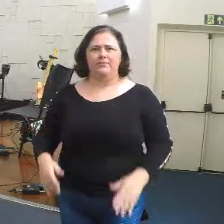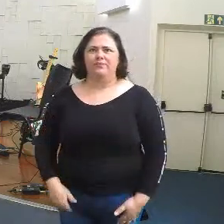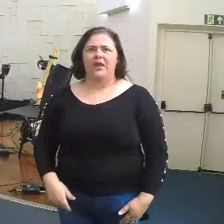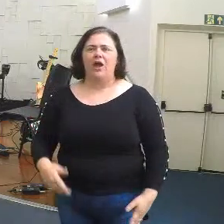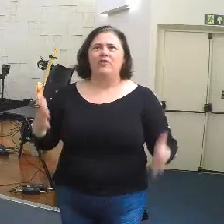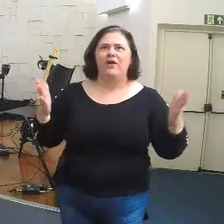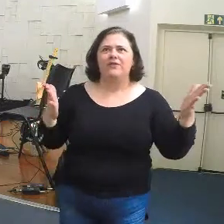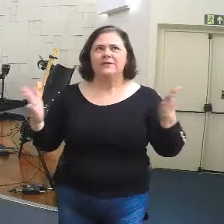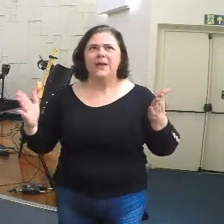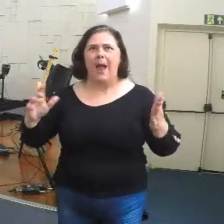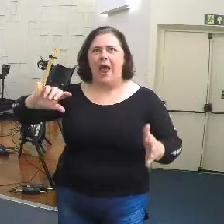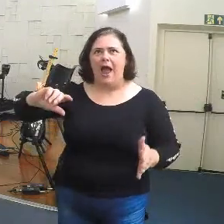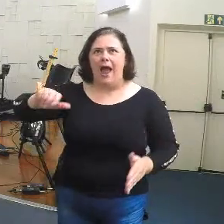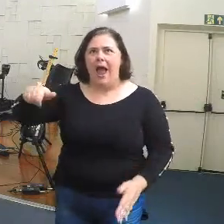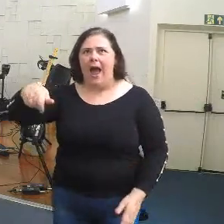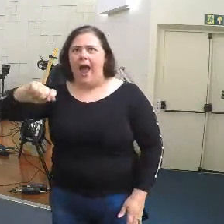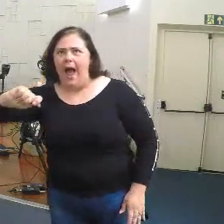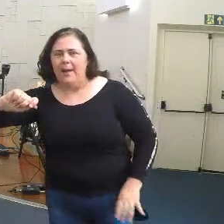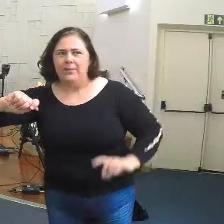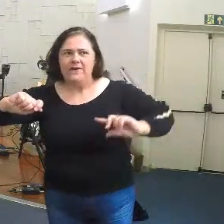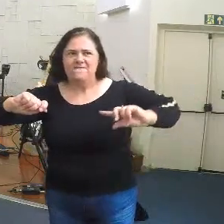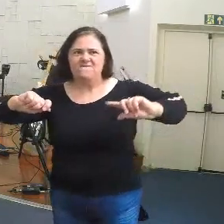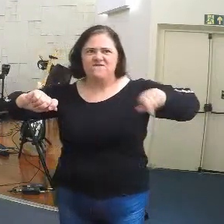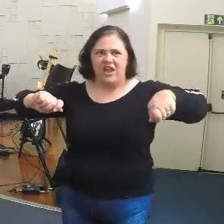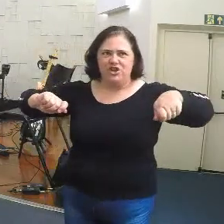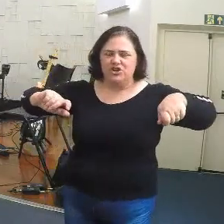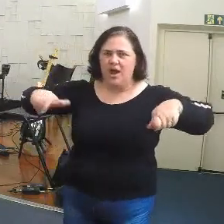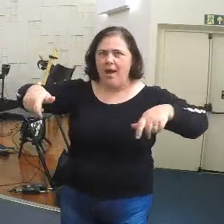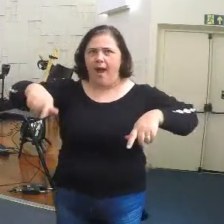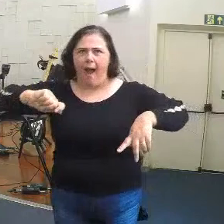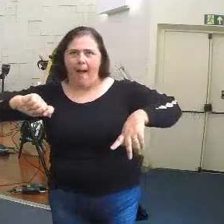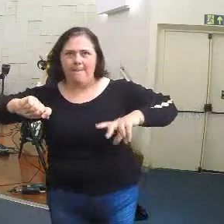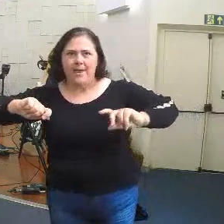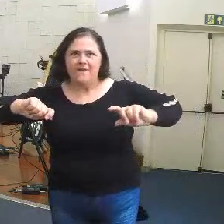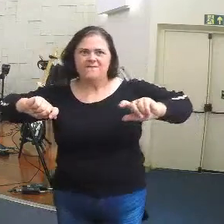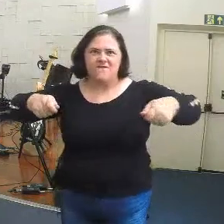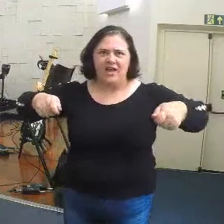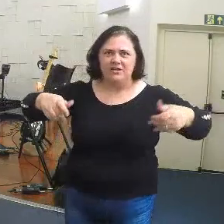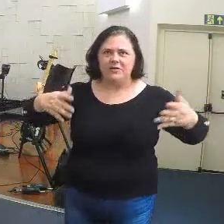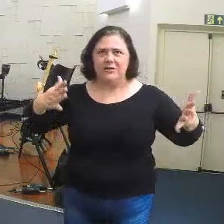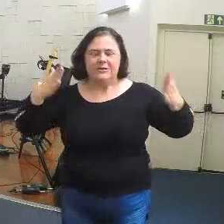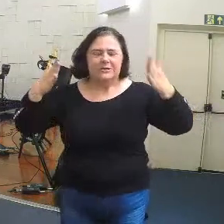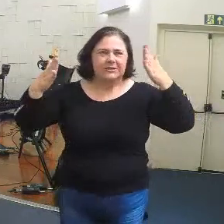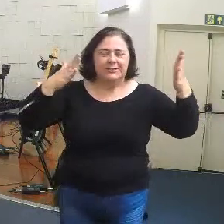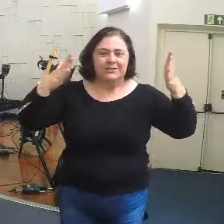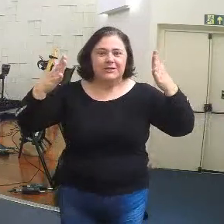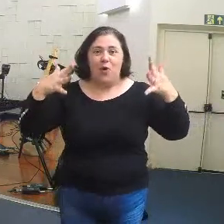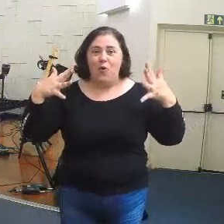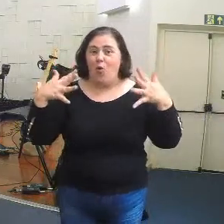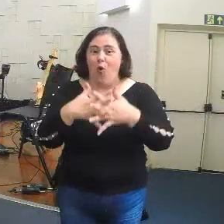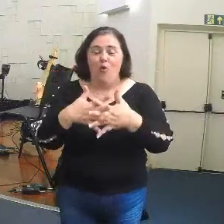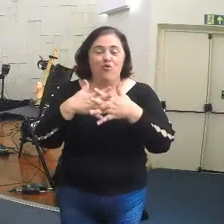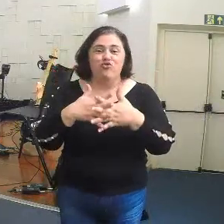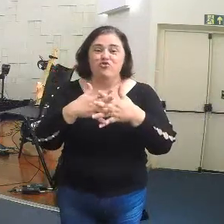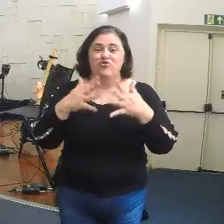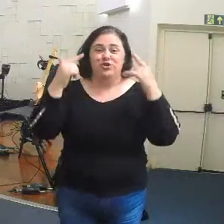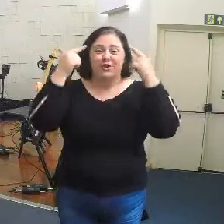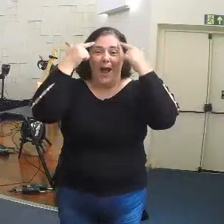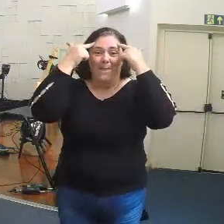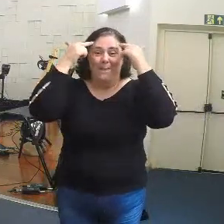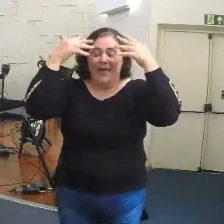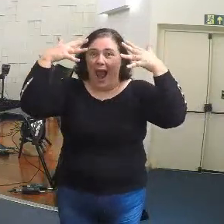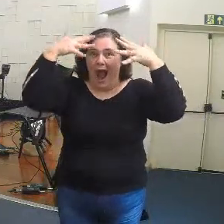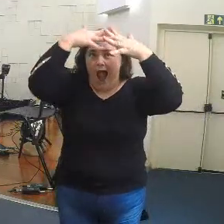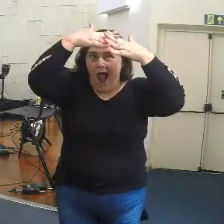nesses dois sistemas, fecha a torneira, abre a torneira. E era uma confusão, uns 2 ou 3 dias eu ficava em confusão. E isso